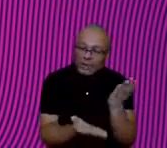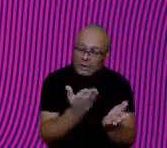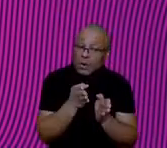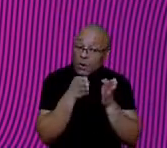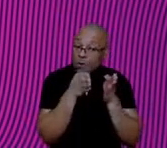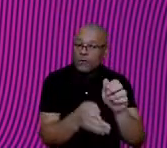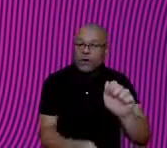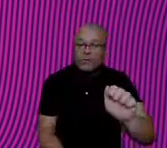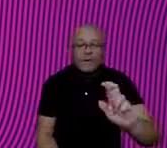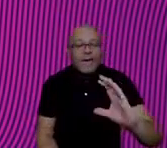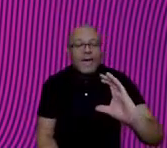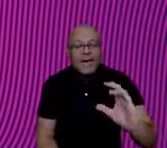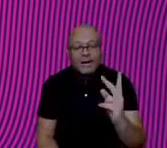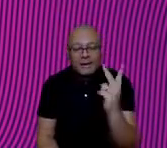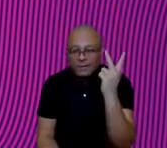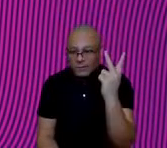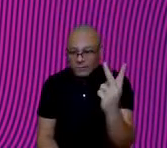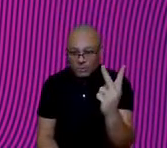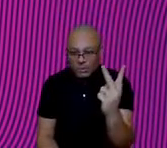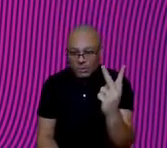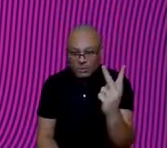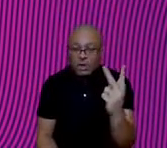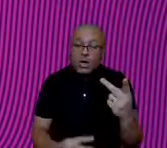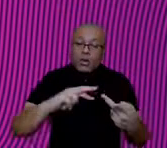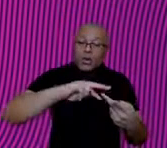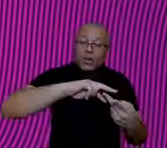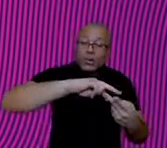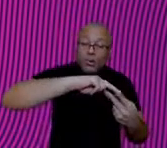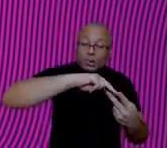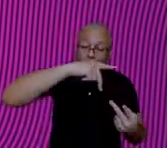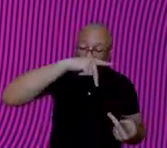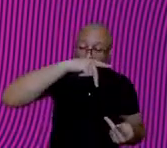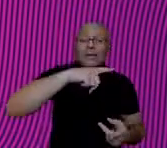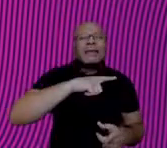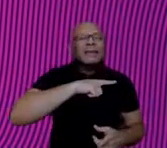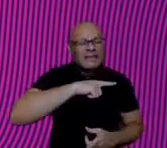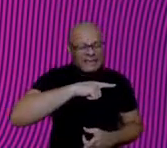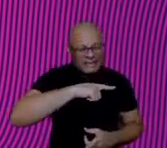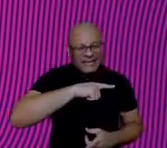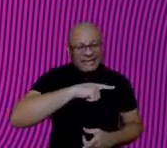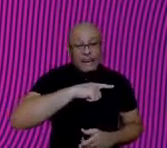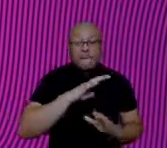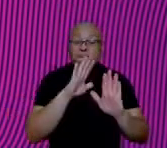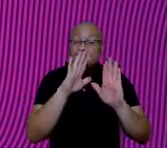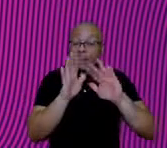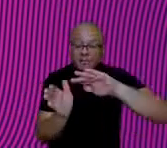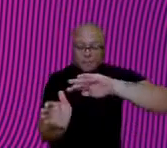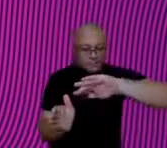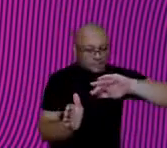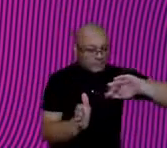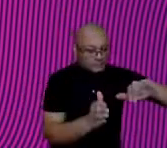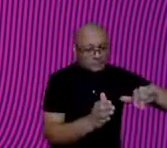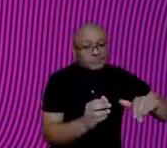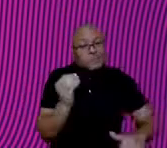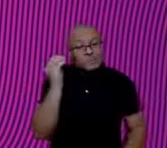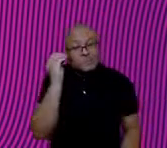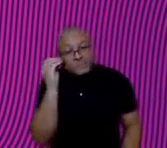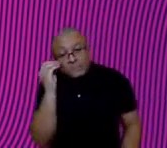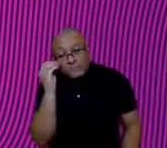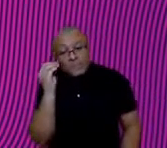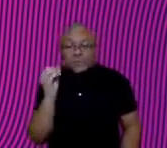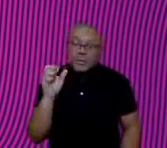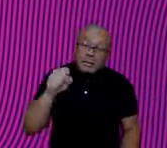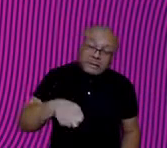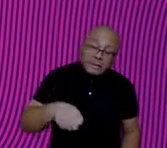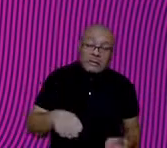essas formas genéticas mais prevalentes. Então, assim, acho que essa questão de testar ou não testar, a gente até passou nessa fase por